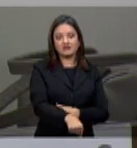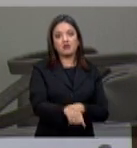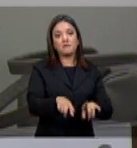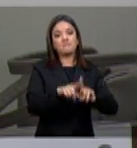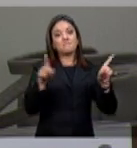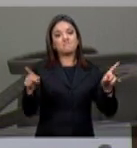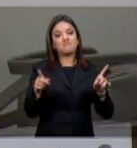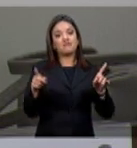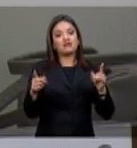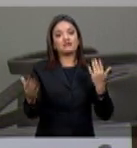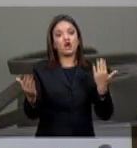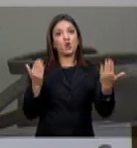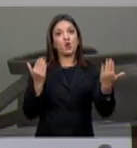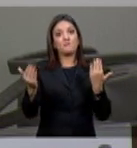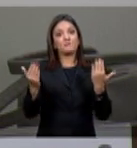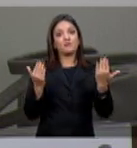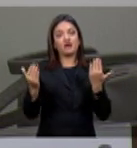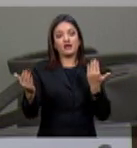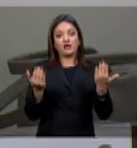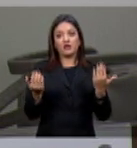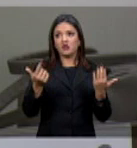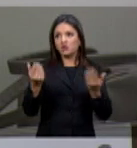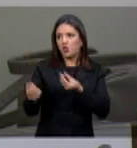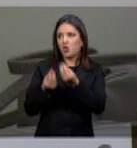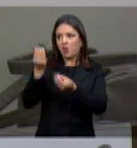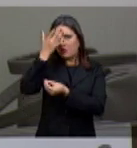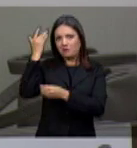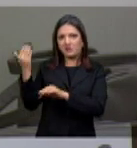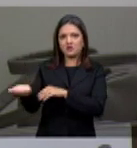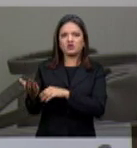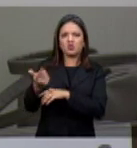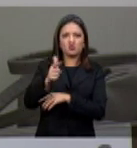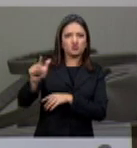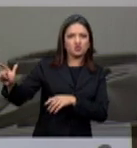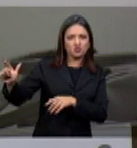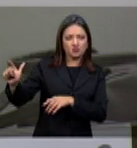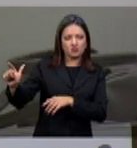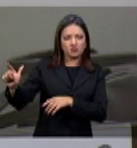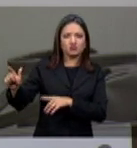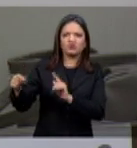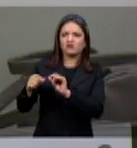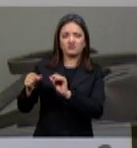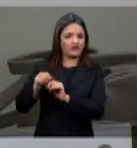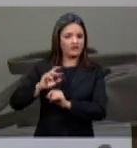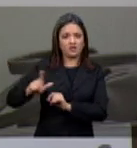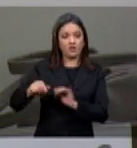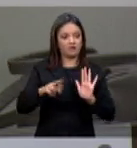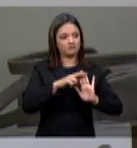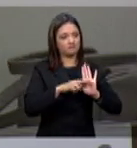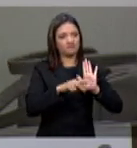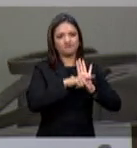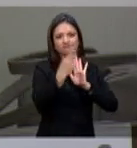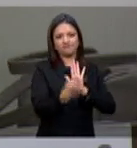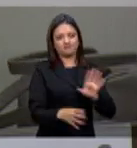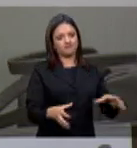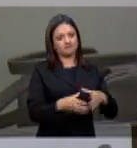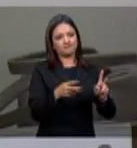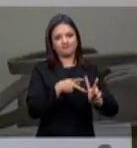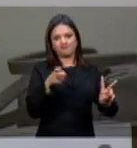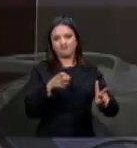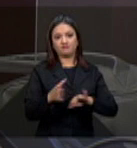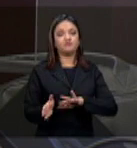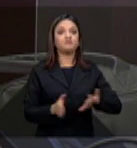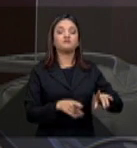que os brancos impõem sobre nós. Destaco também a importância da proteção de todos os